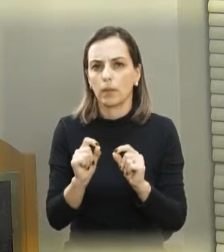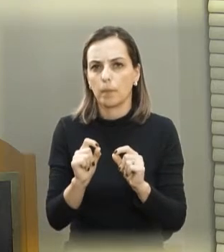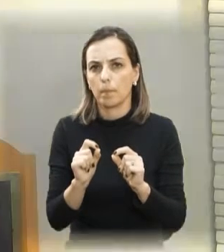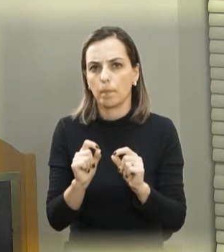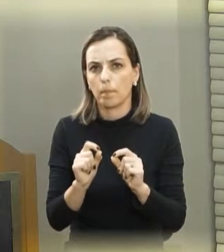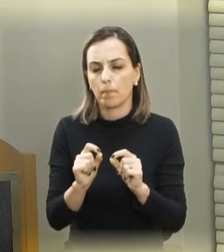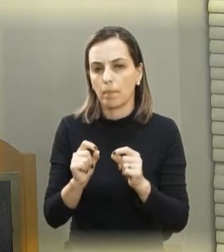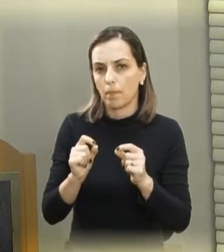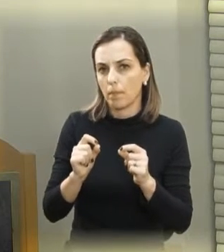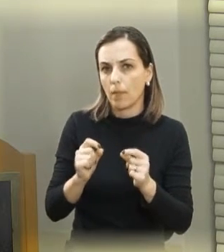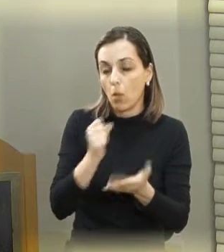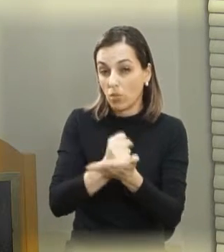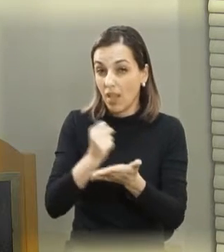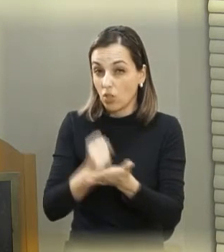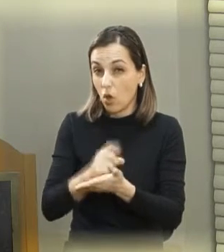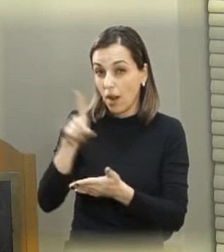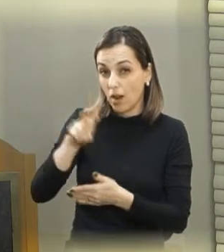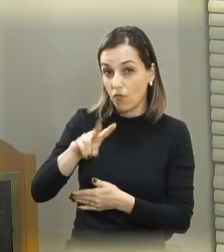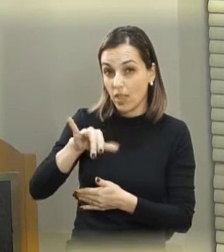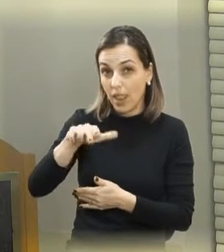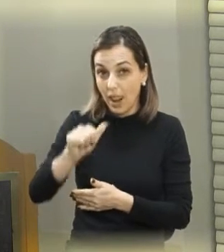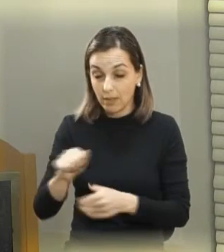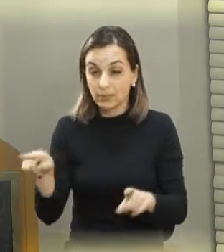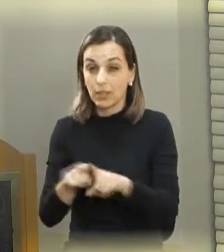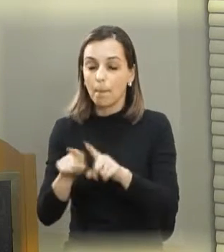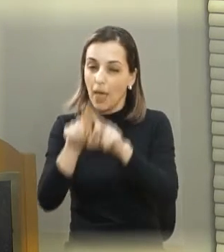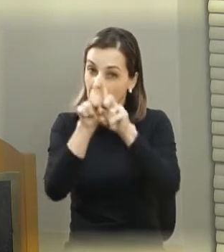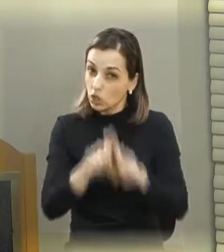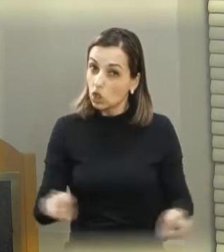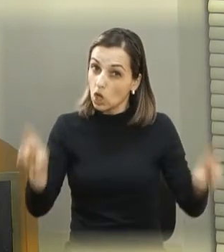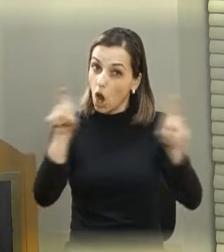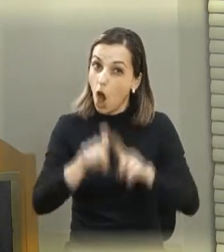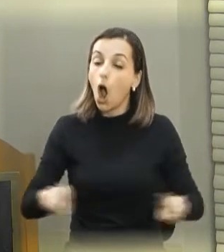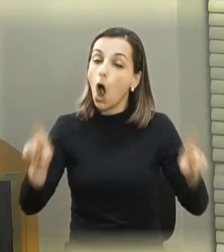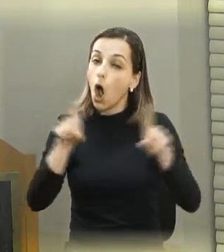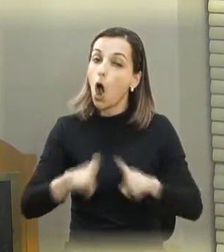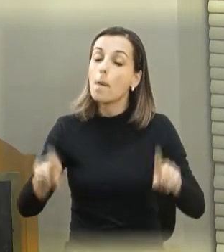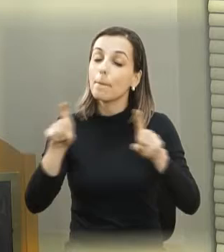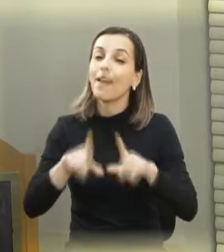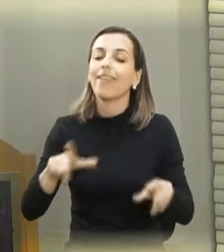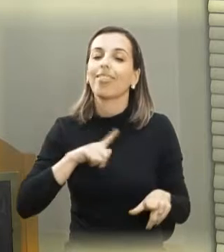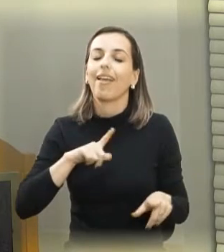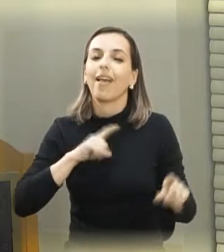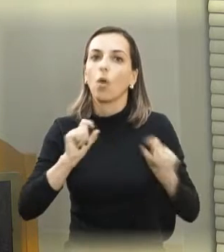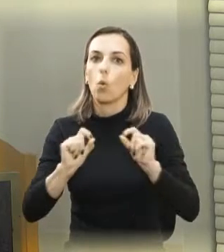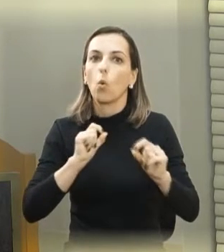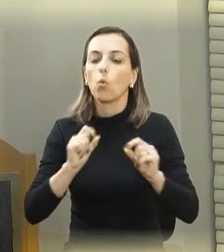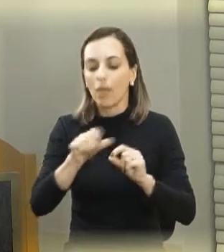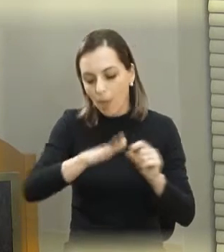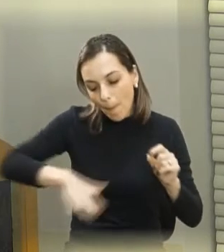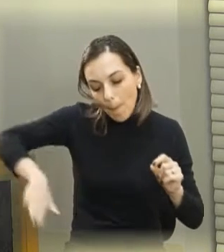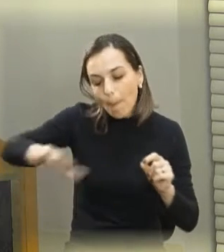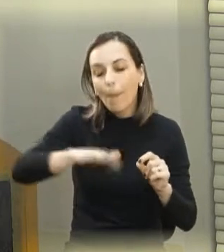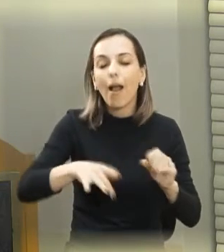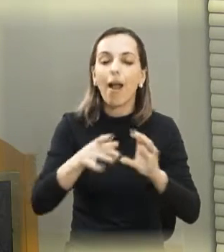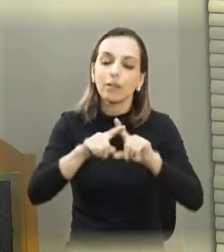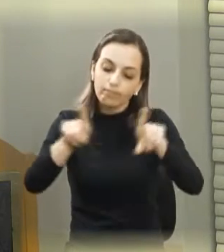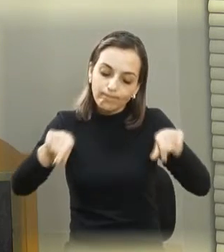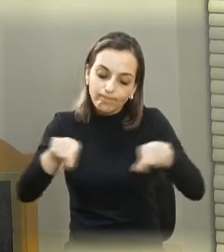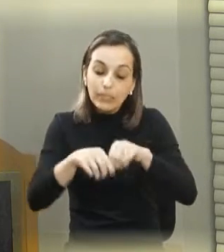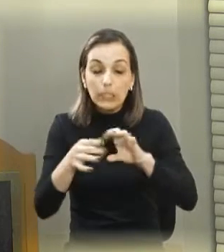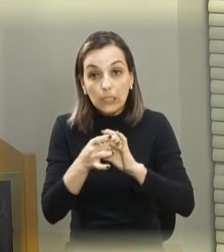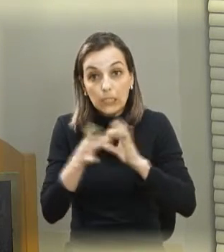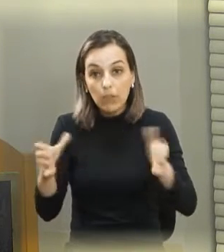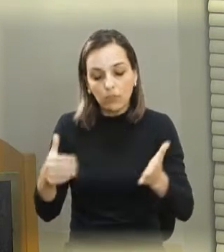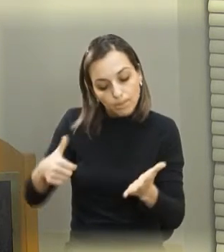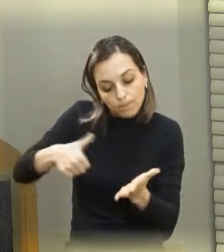cartório da Vila Xavier no shopping center no Shopping Jaraguá a gente tem tema é feito um tem um espaço disponível lá também